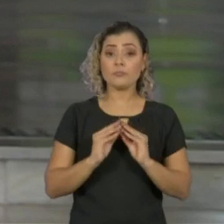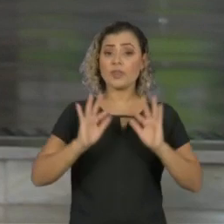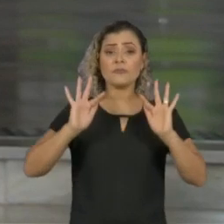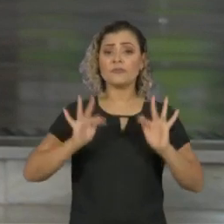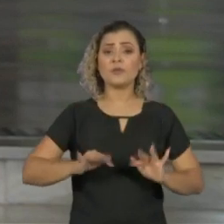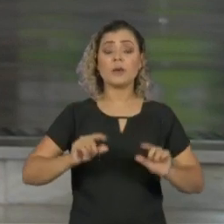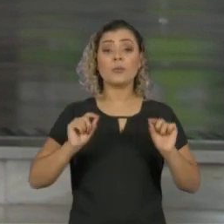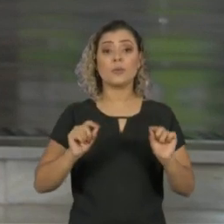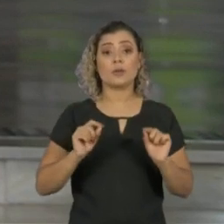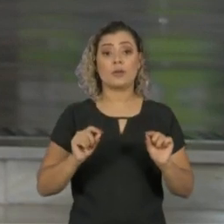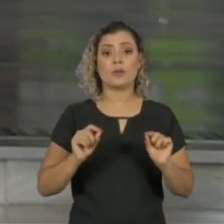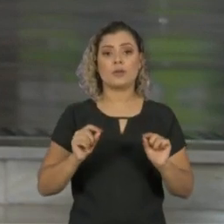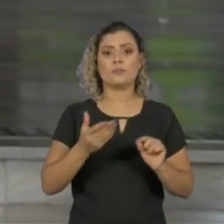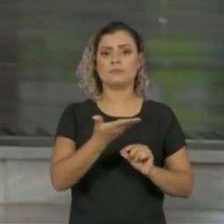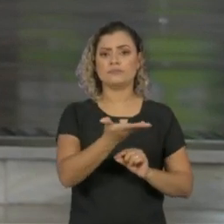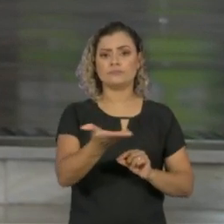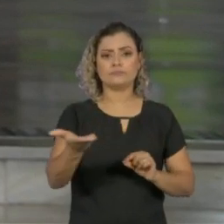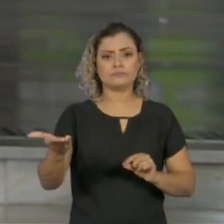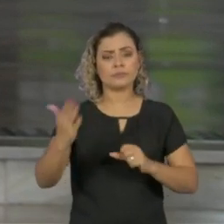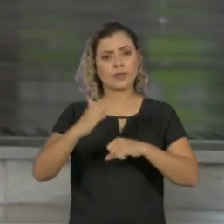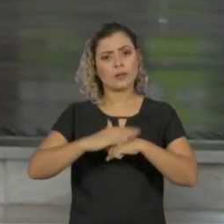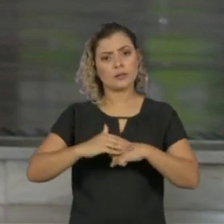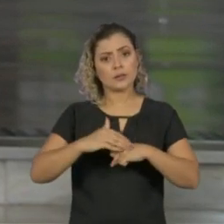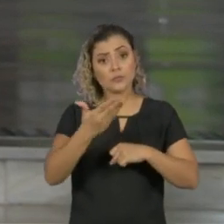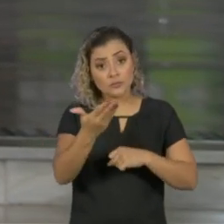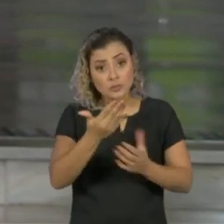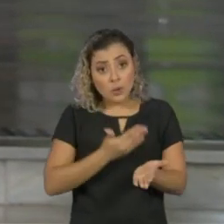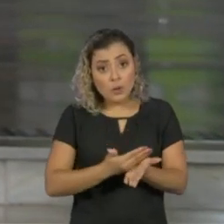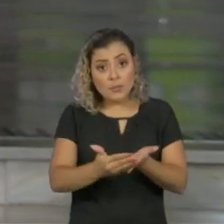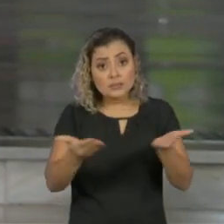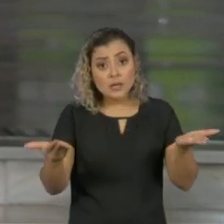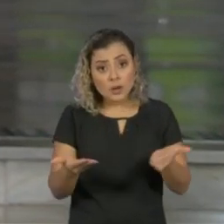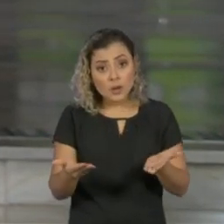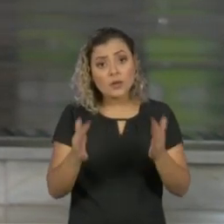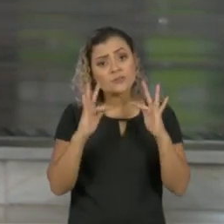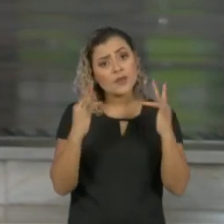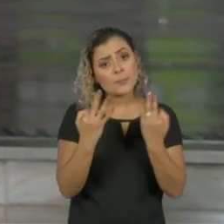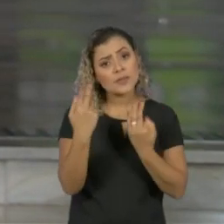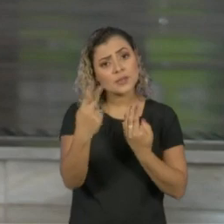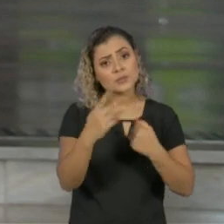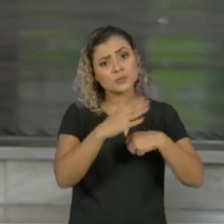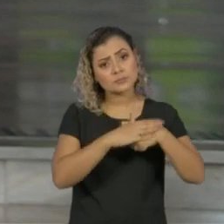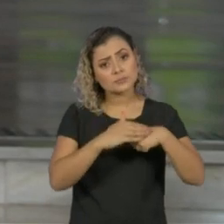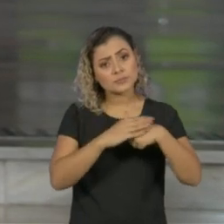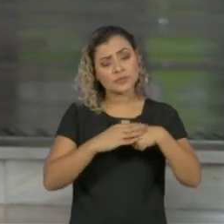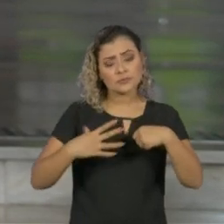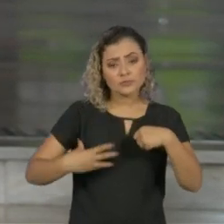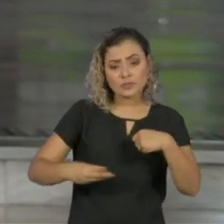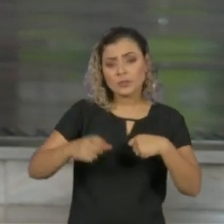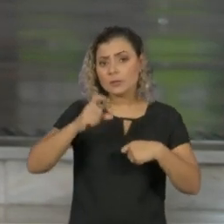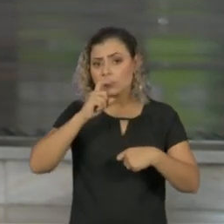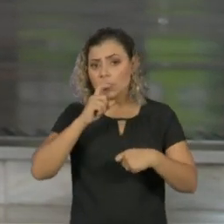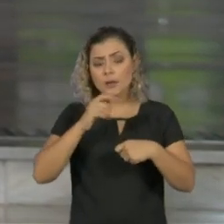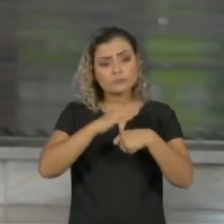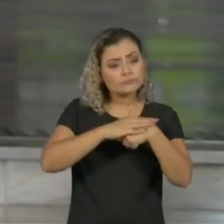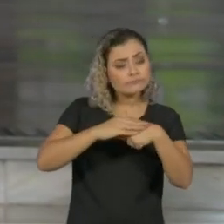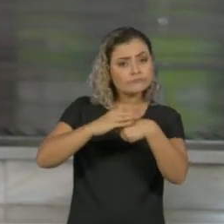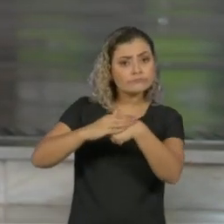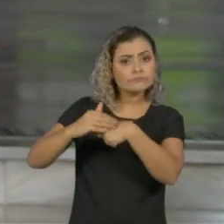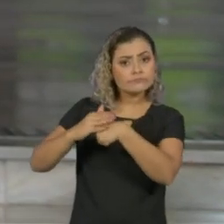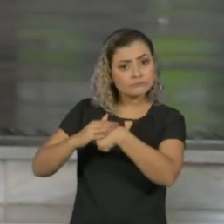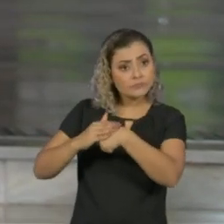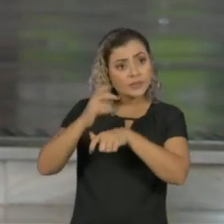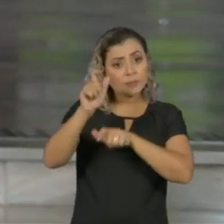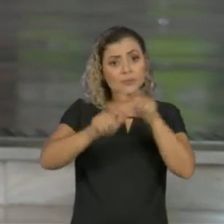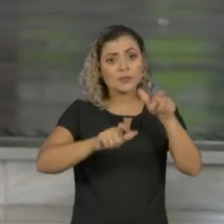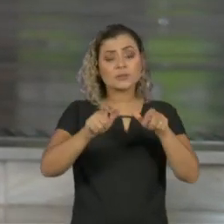uma mensagem de carinho. Conviva, a partir de agora, conviva mais com sua família, com seus filhos, com seus pais. Conviva com aqueles que